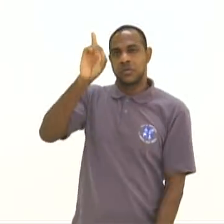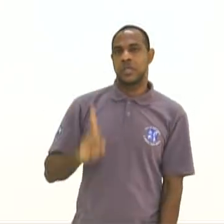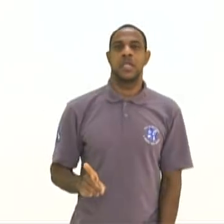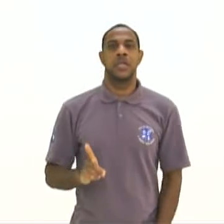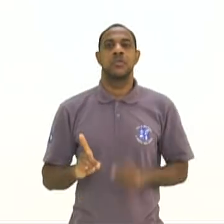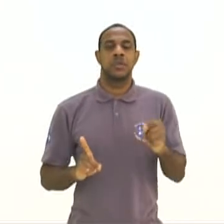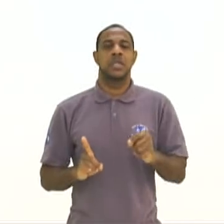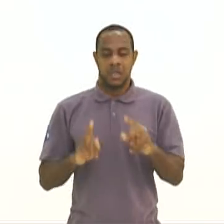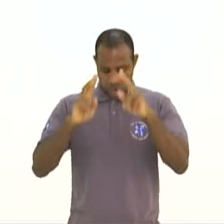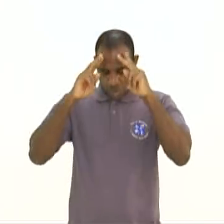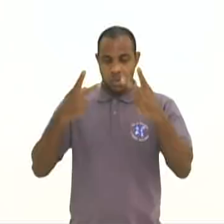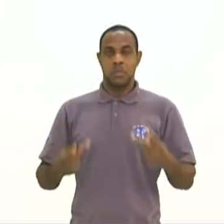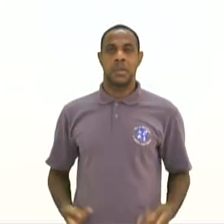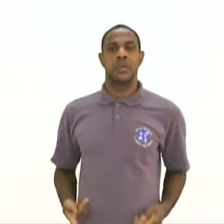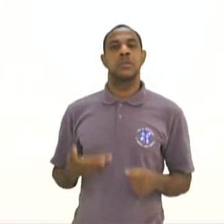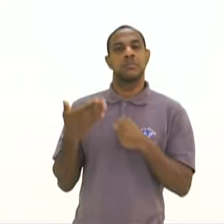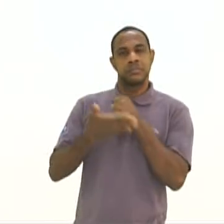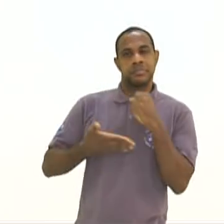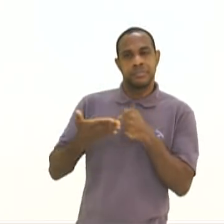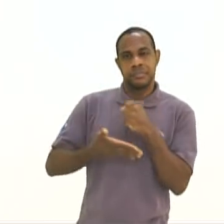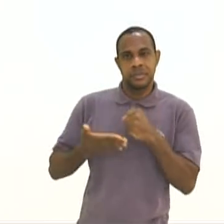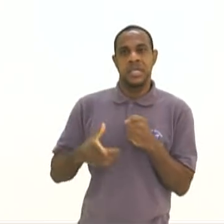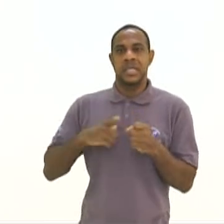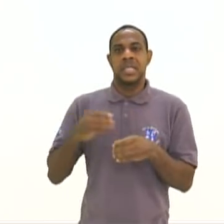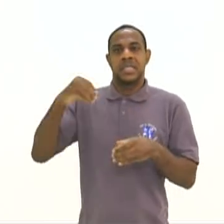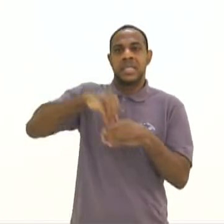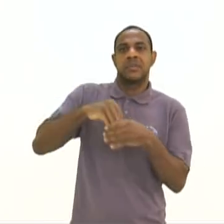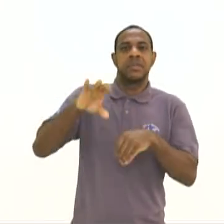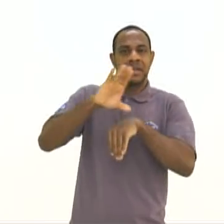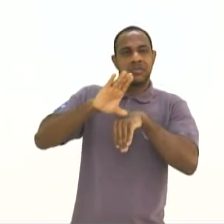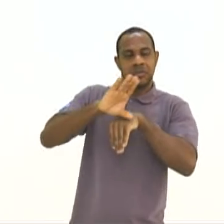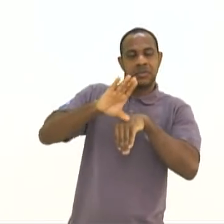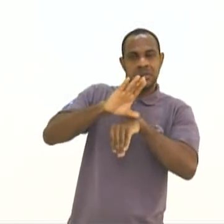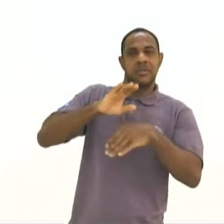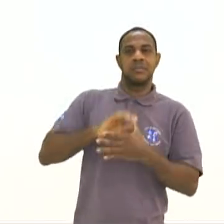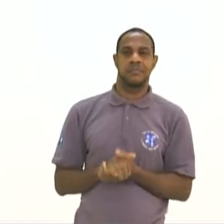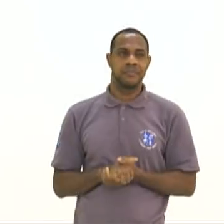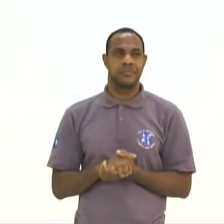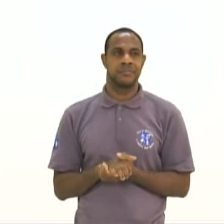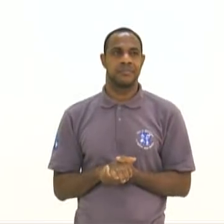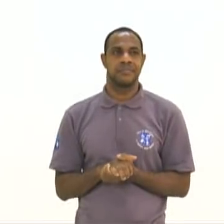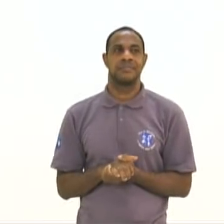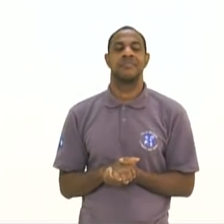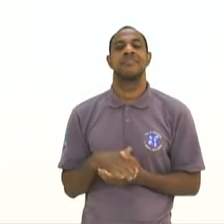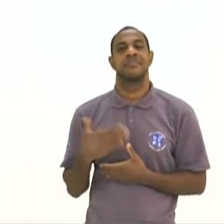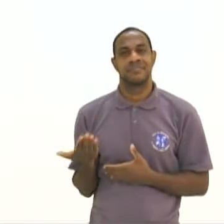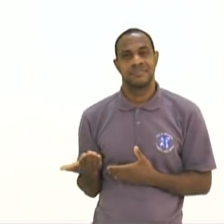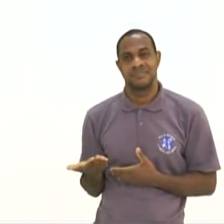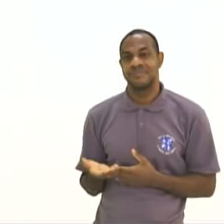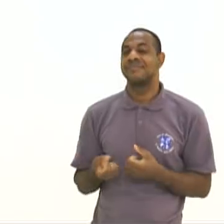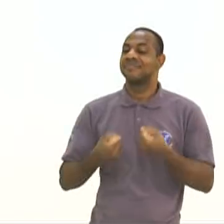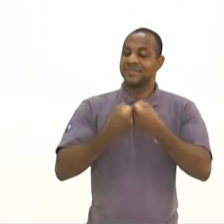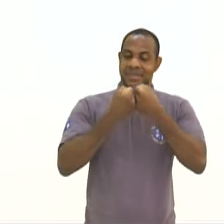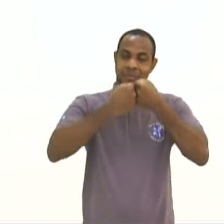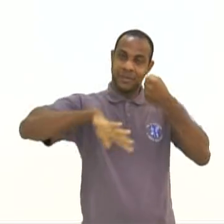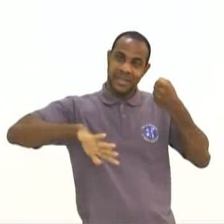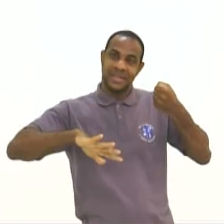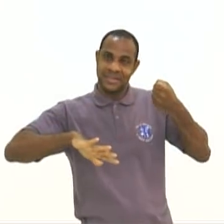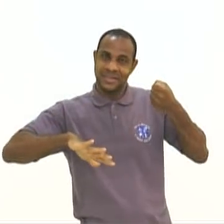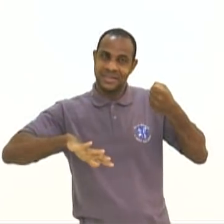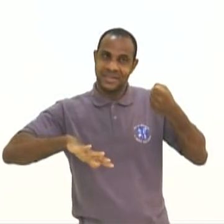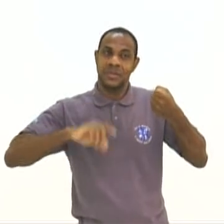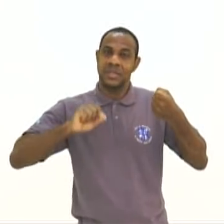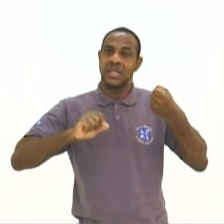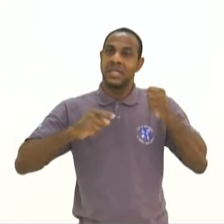humanos fundamentais definidos na Constituição. Olha, uma lei dentro do regime militar falando em democracia e garantir